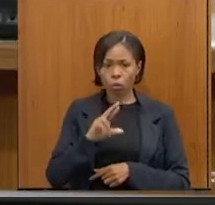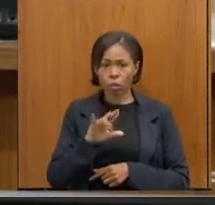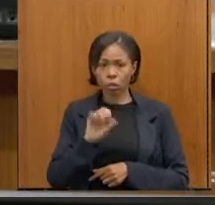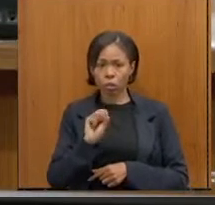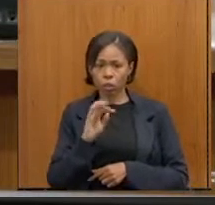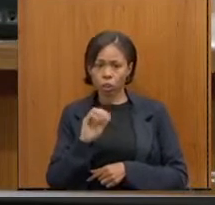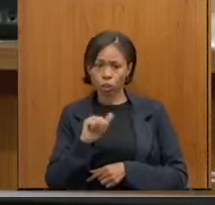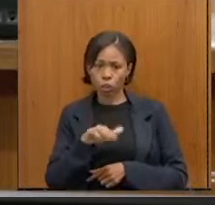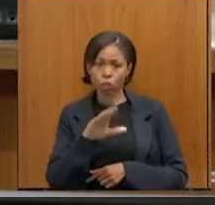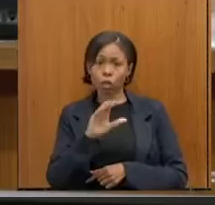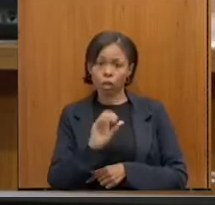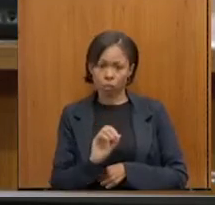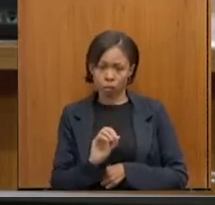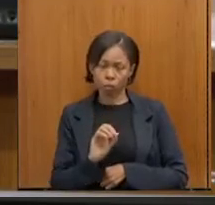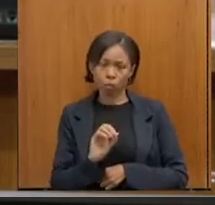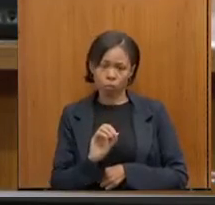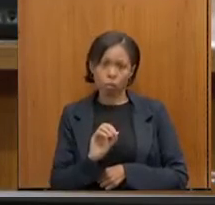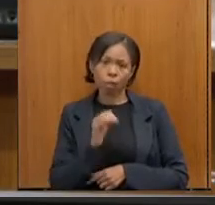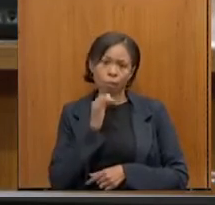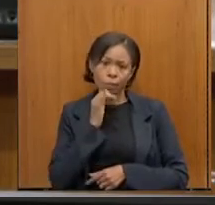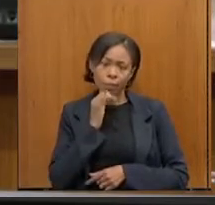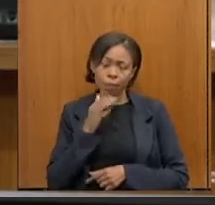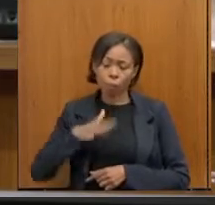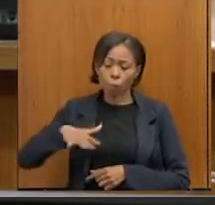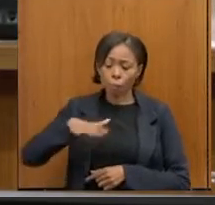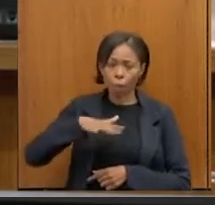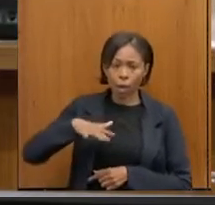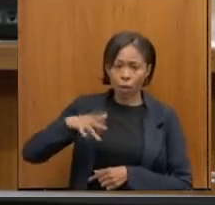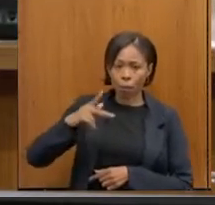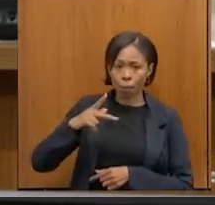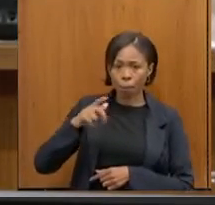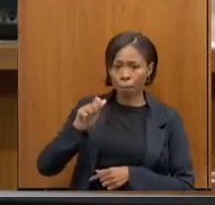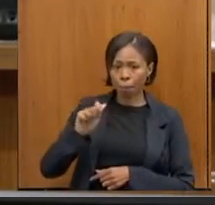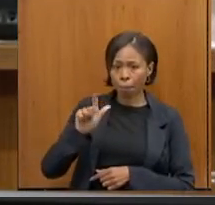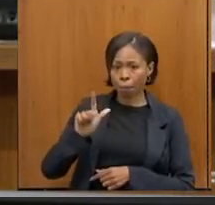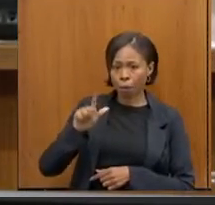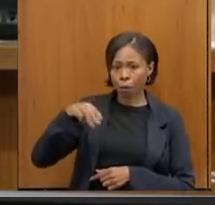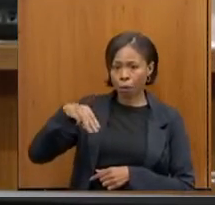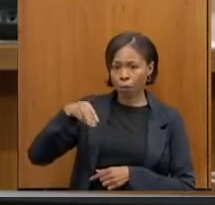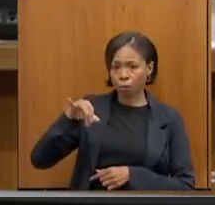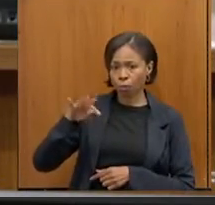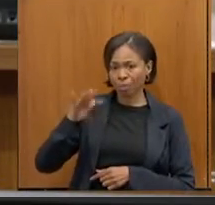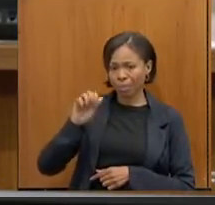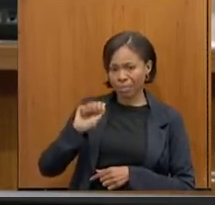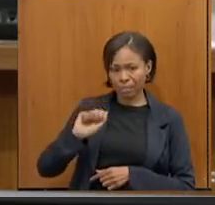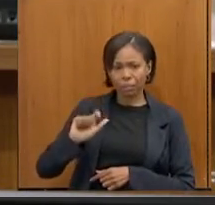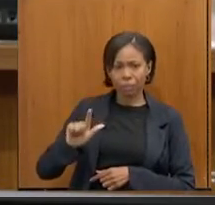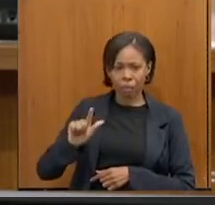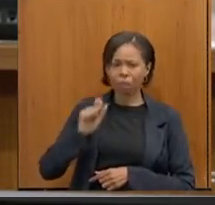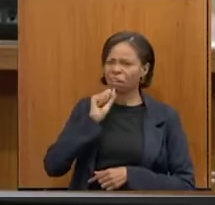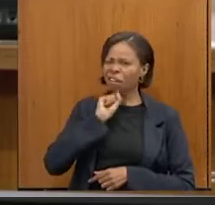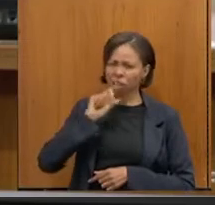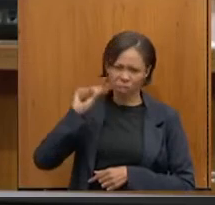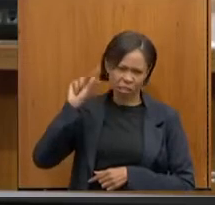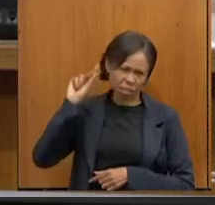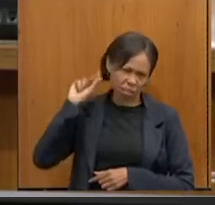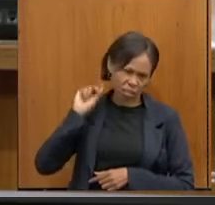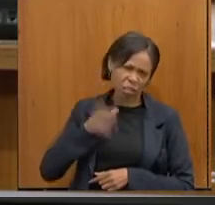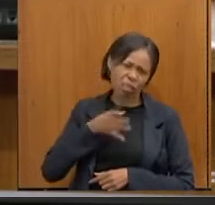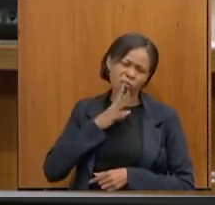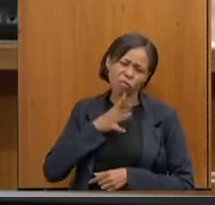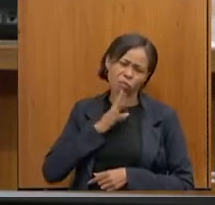casos históricos como o bairro Palmital que até hoje é um bairro antigo é um bairro conhecido